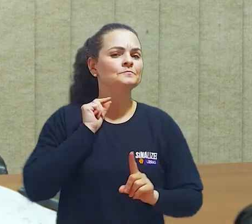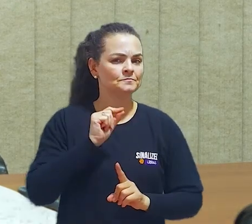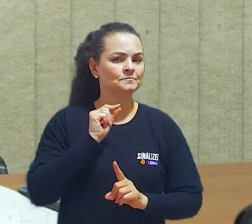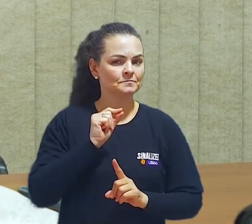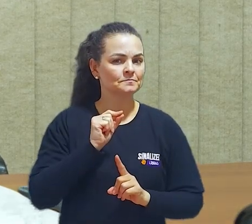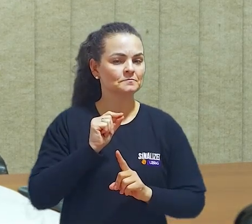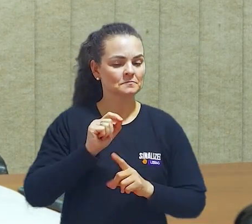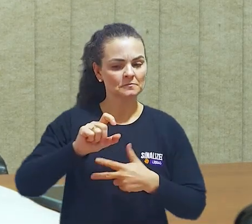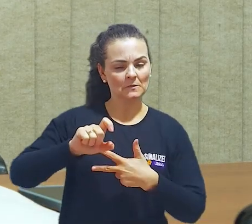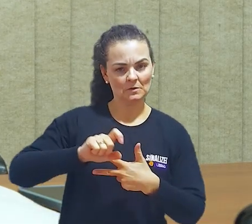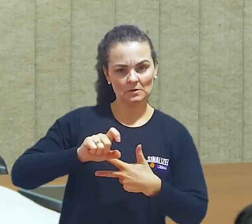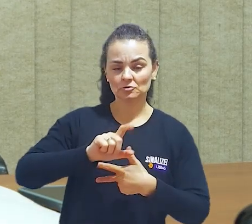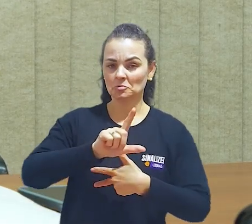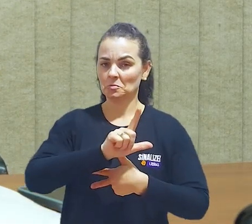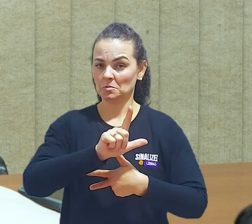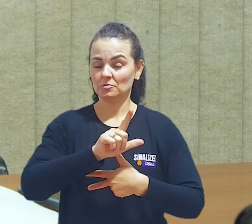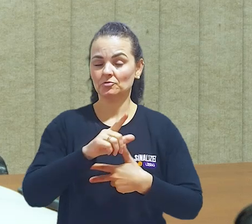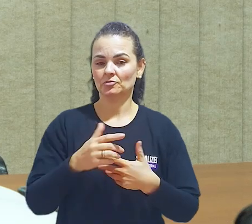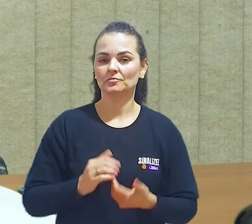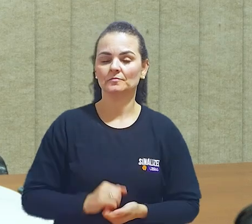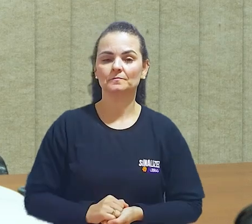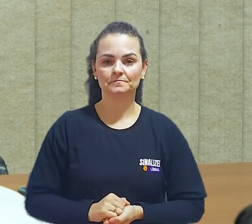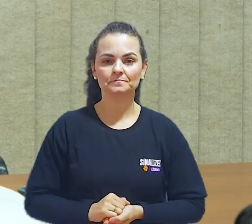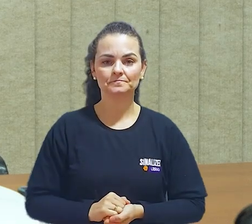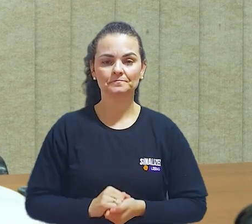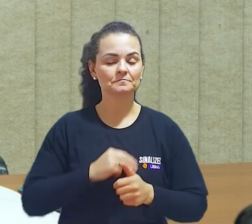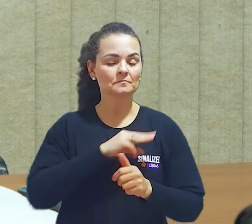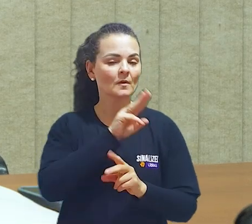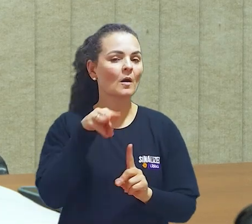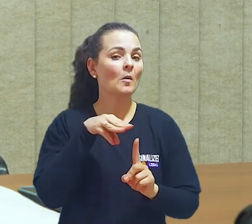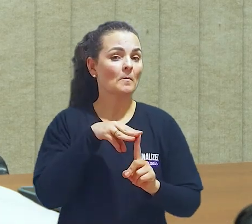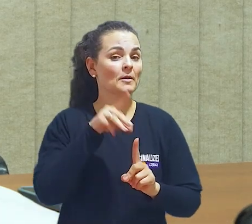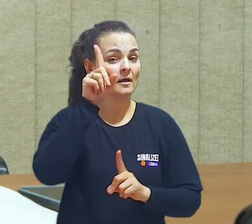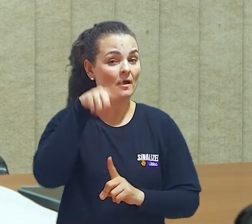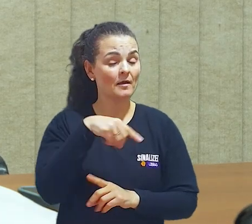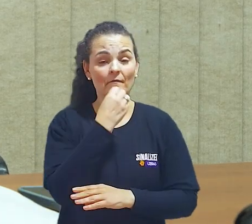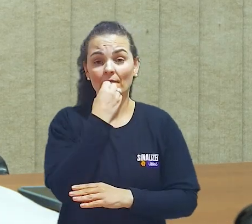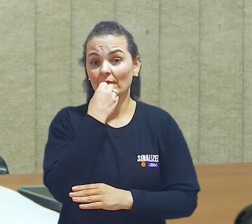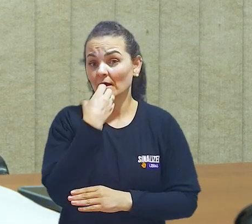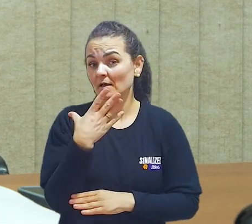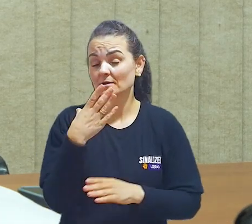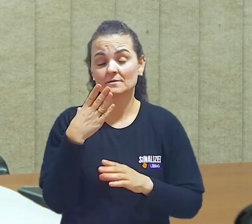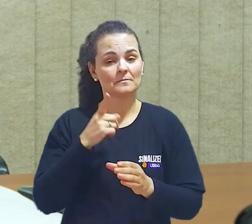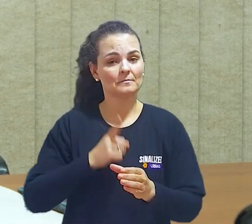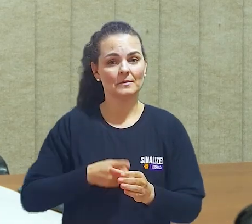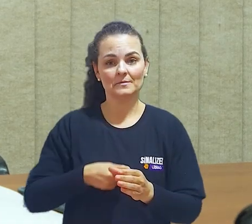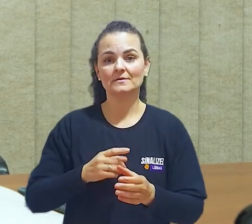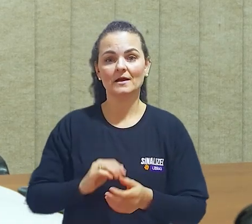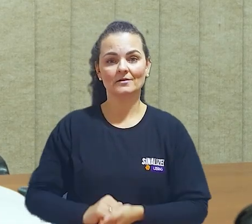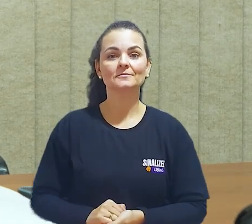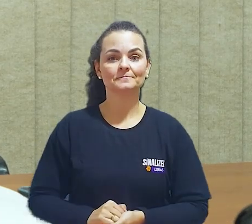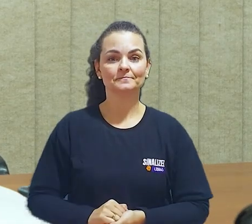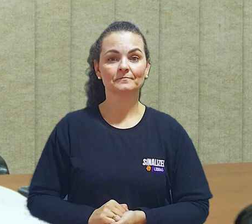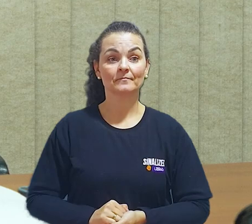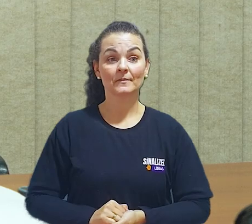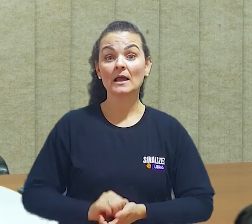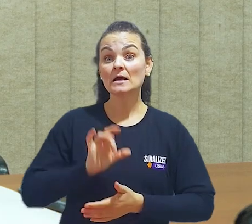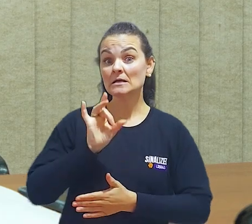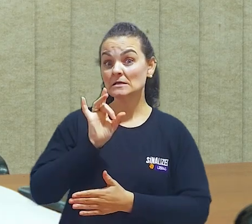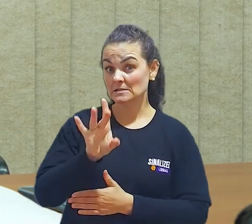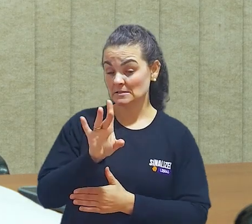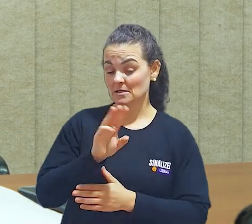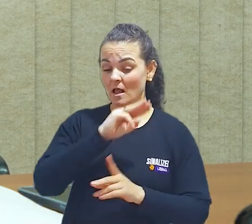do executivo quanto do legislativo? A meta é fazer o bem pela cidade, né? E se essa